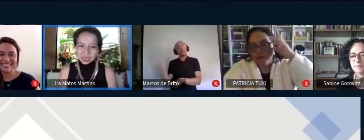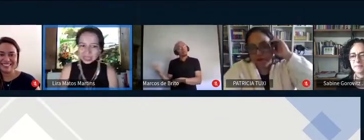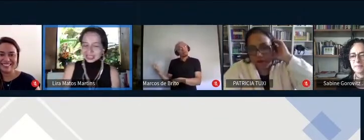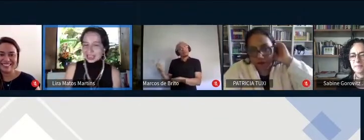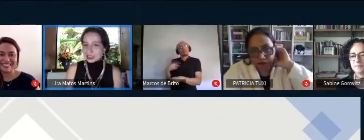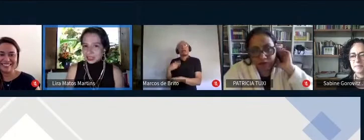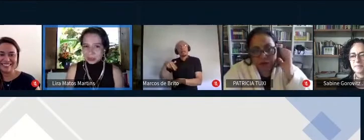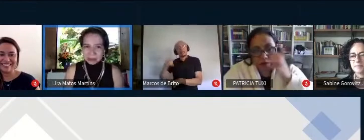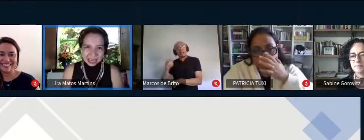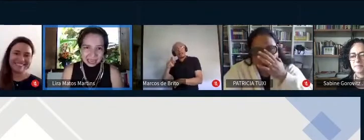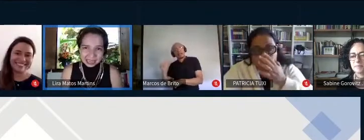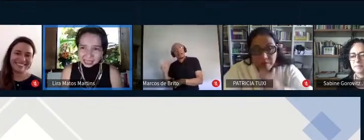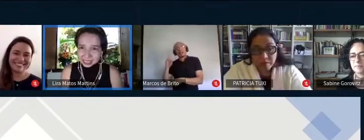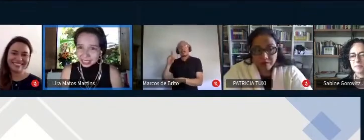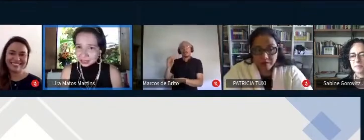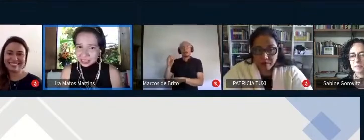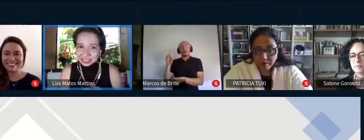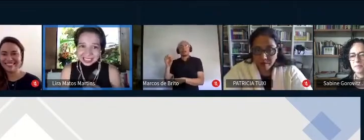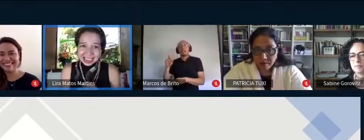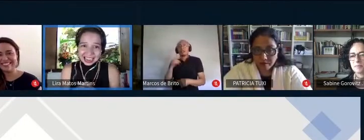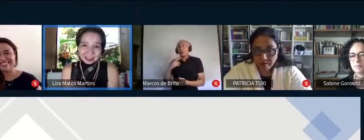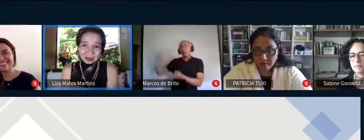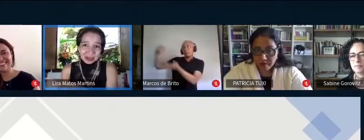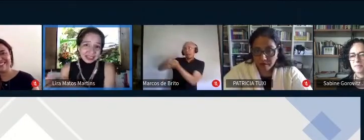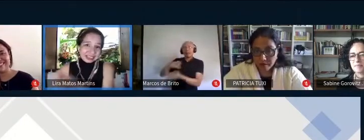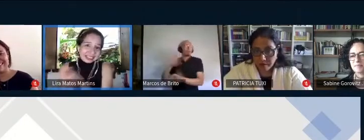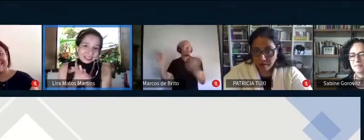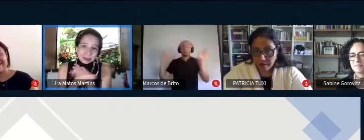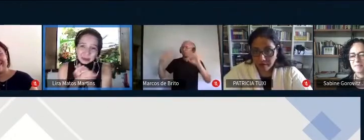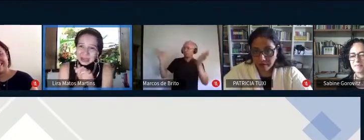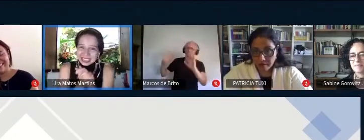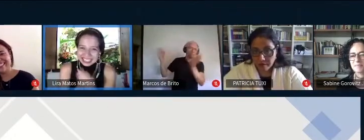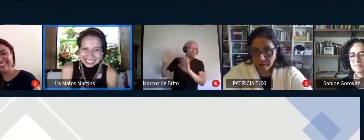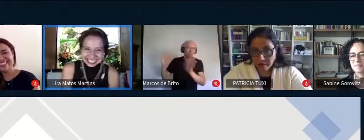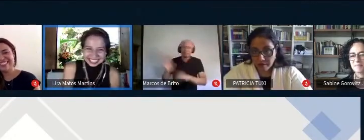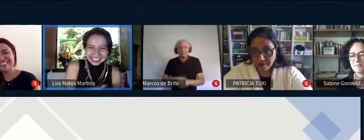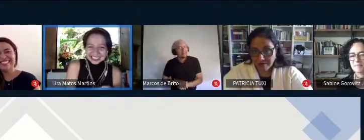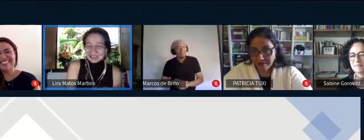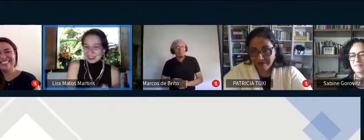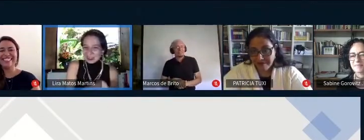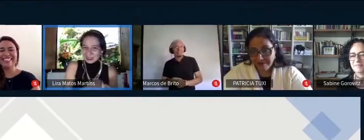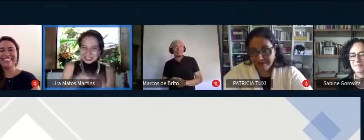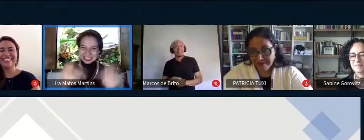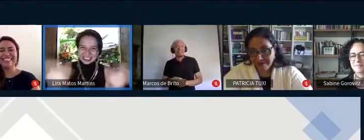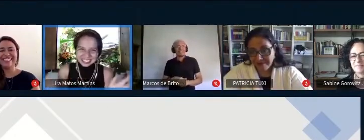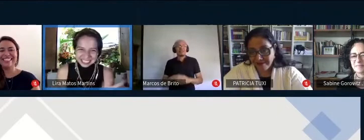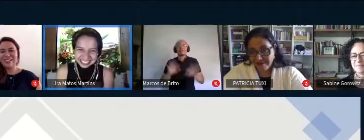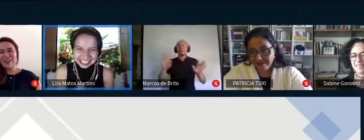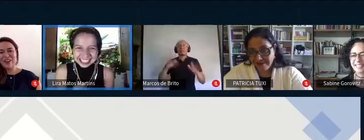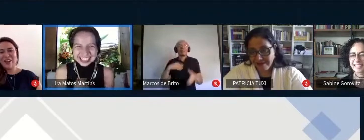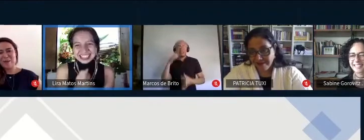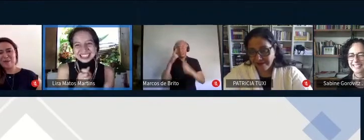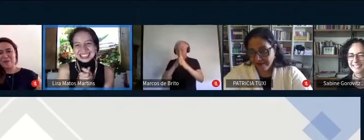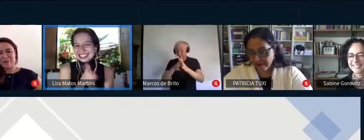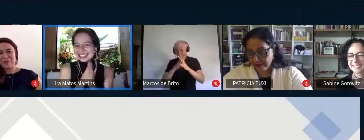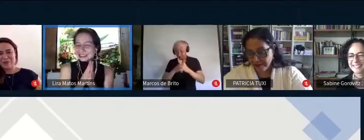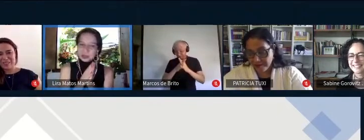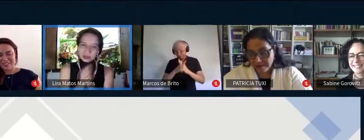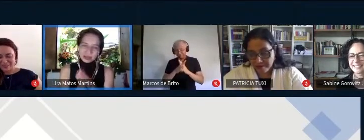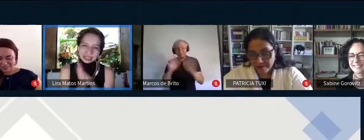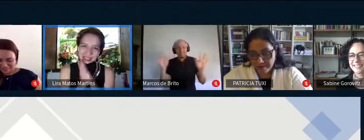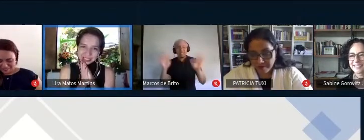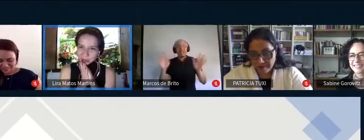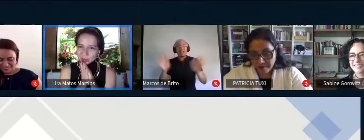vou, e aí eu queria pagar eles e eles não aceitaram, e, tipo, uma confusão. E